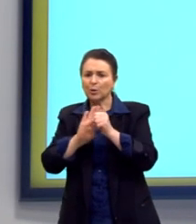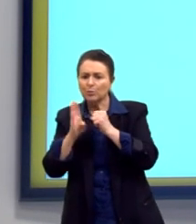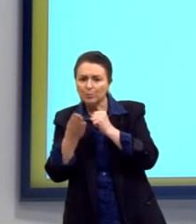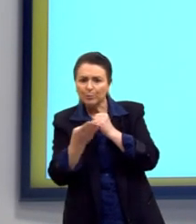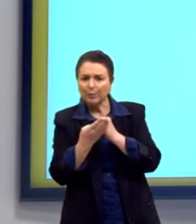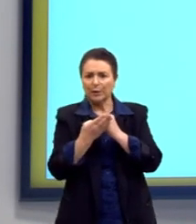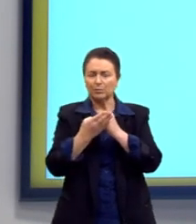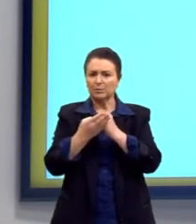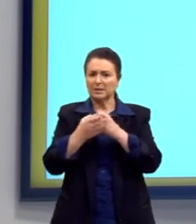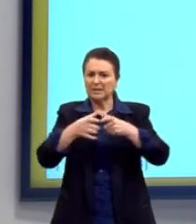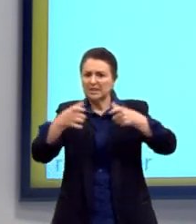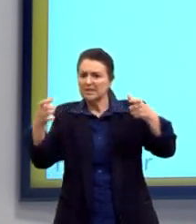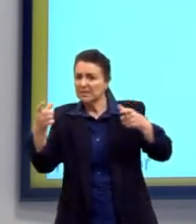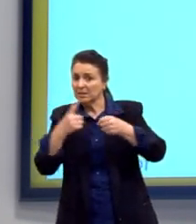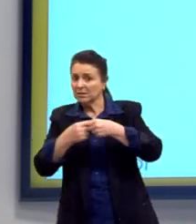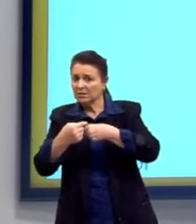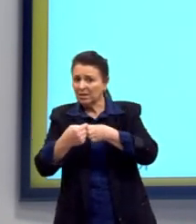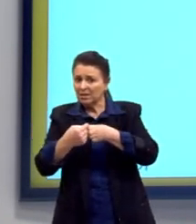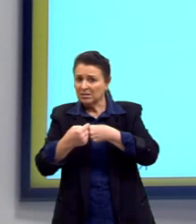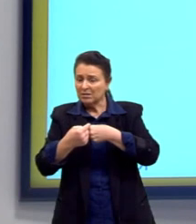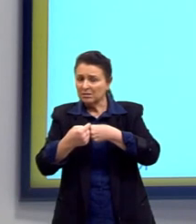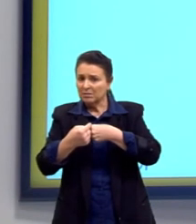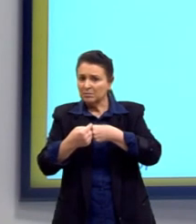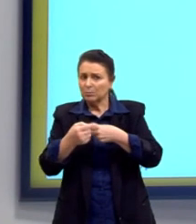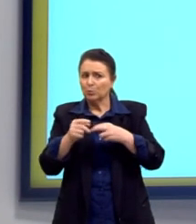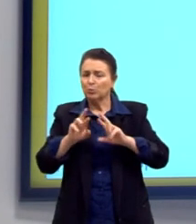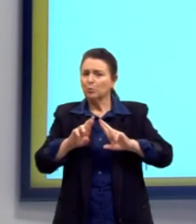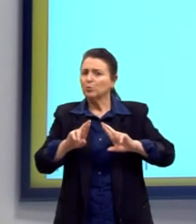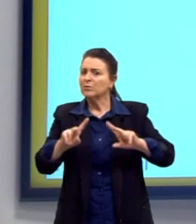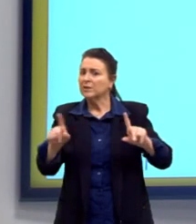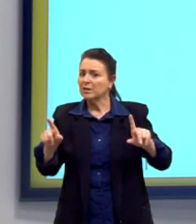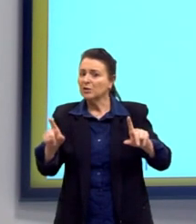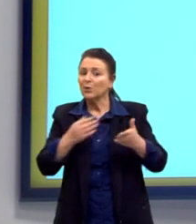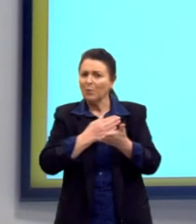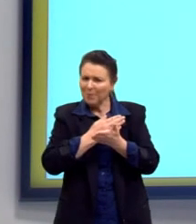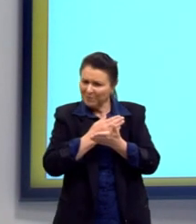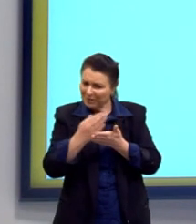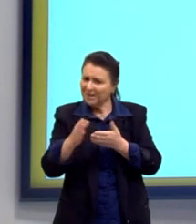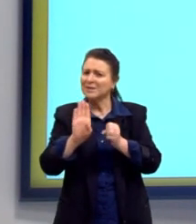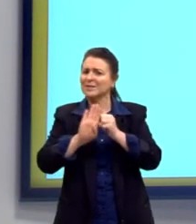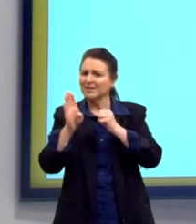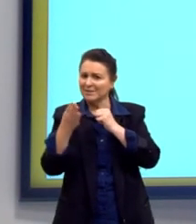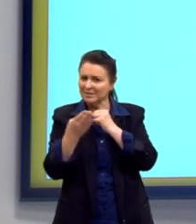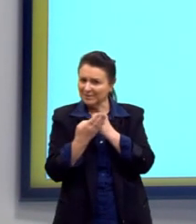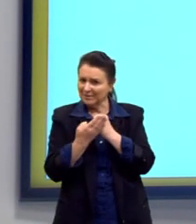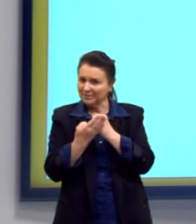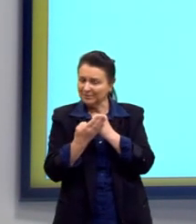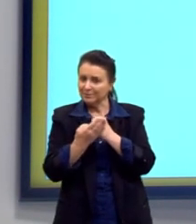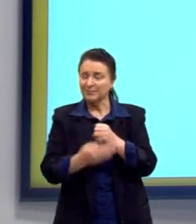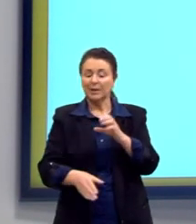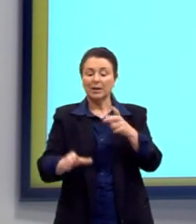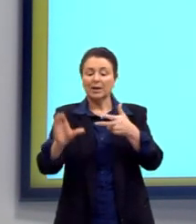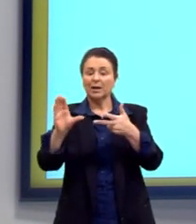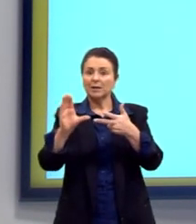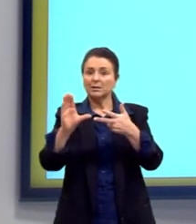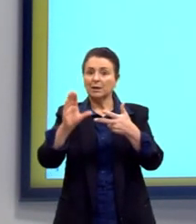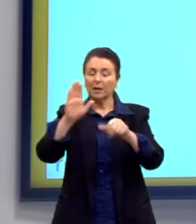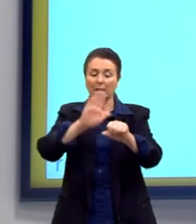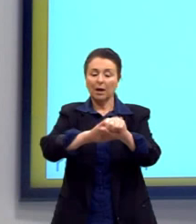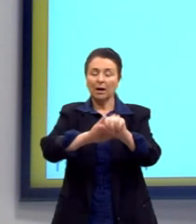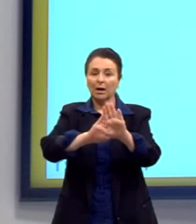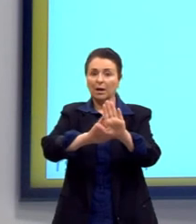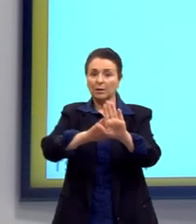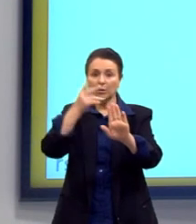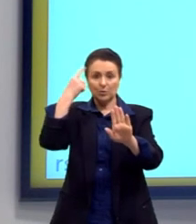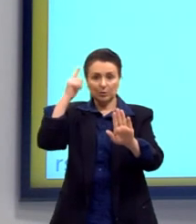grandes cidades não né geralmente o diferente vem das periferias letra C A ideologia é importante